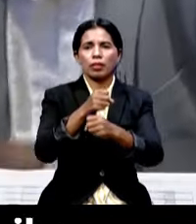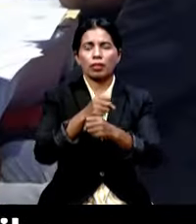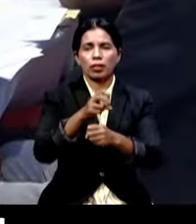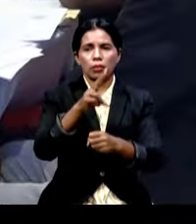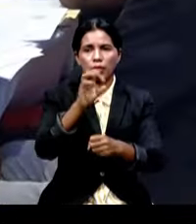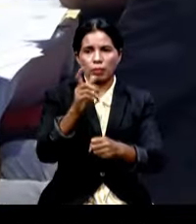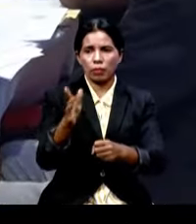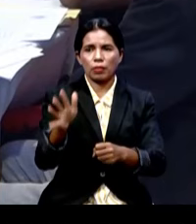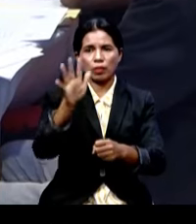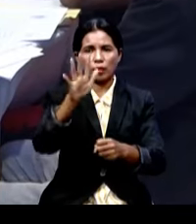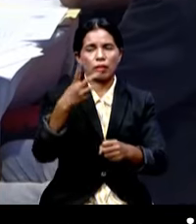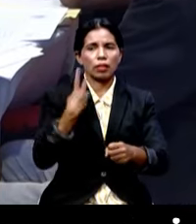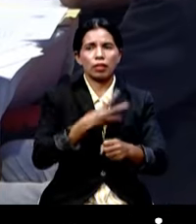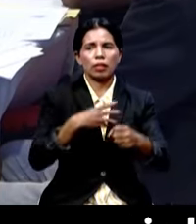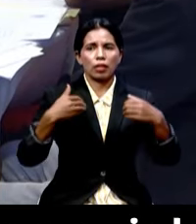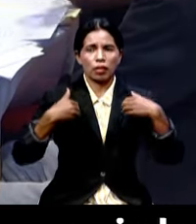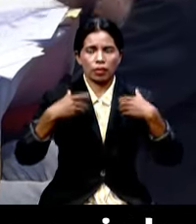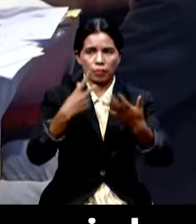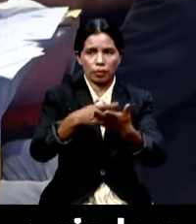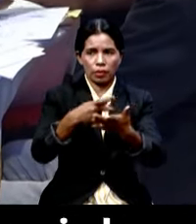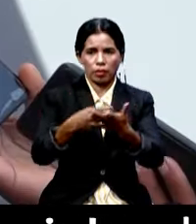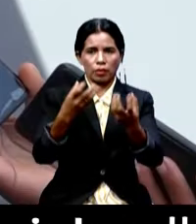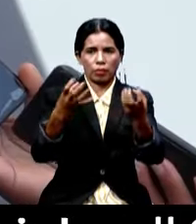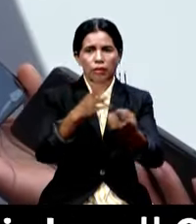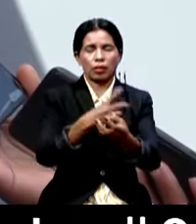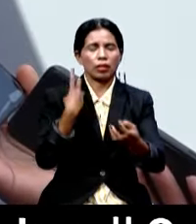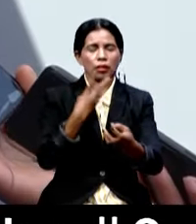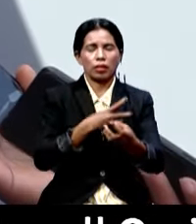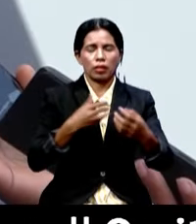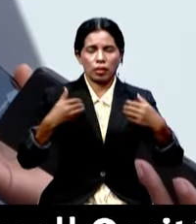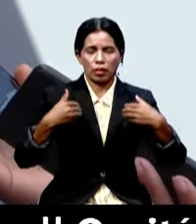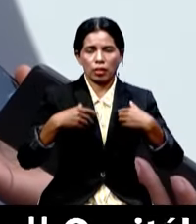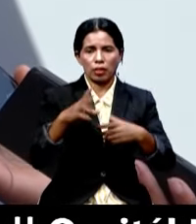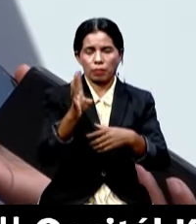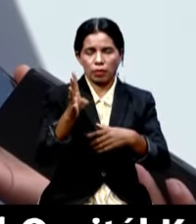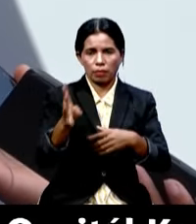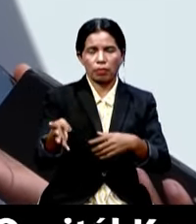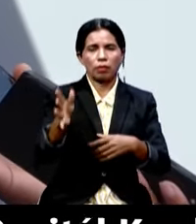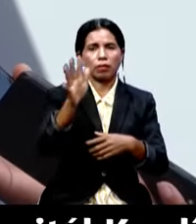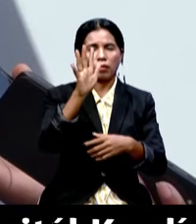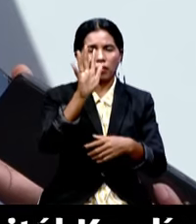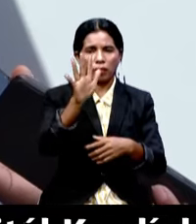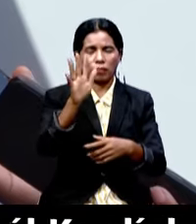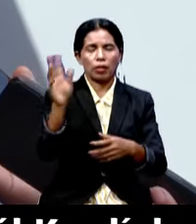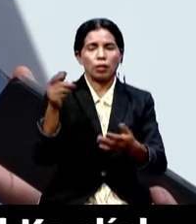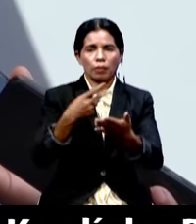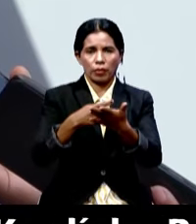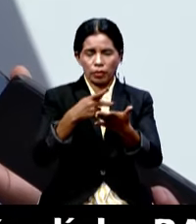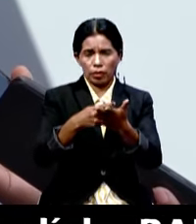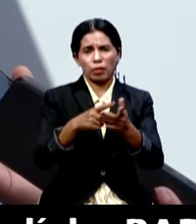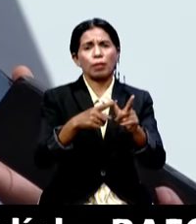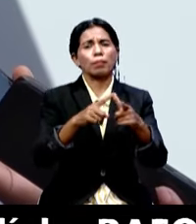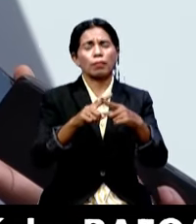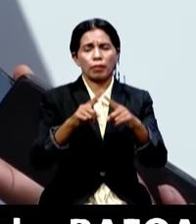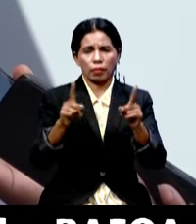2025 e tem projeto Lubukida. E tem 45 projetos. Mas bem, a Tudian